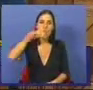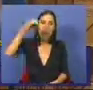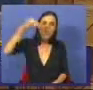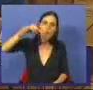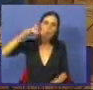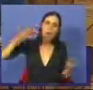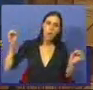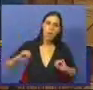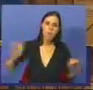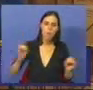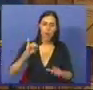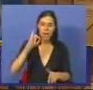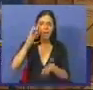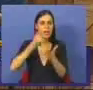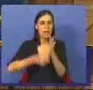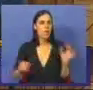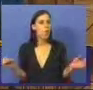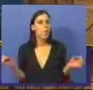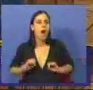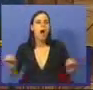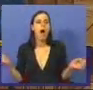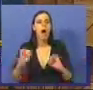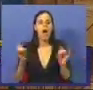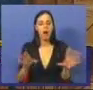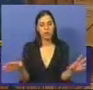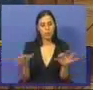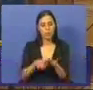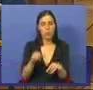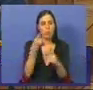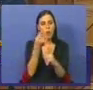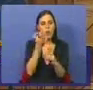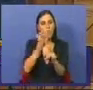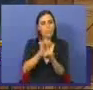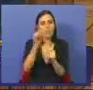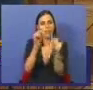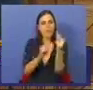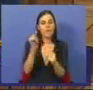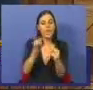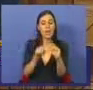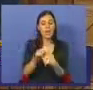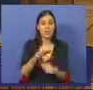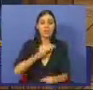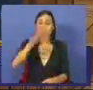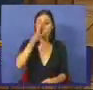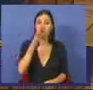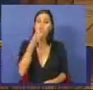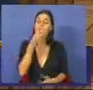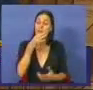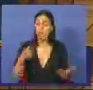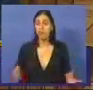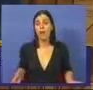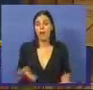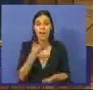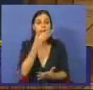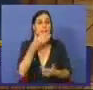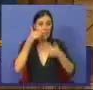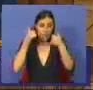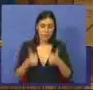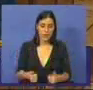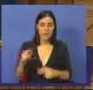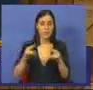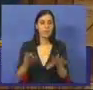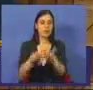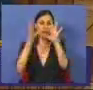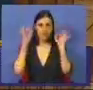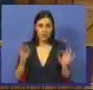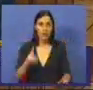único imposto de nenhum tipo que incide sobre um produto financeiro. E se o Sr. Ministro fala em eficiência fiscal, de